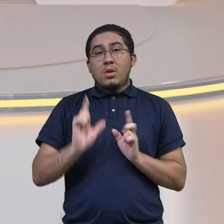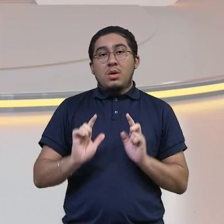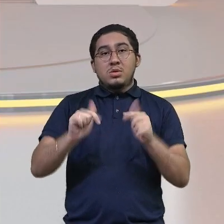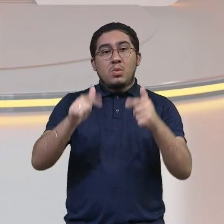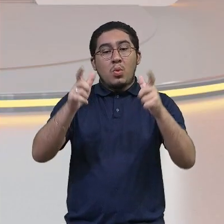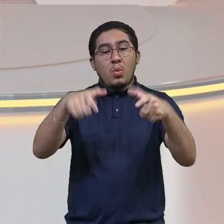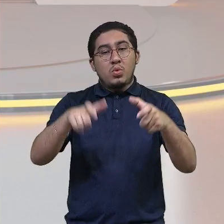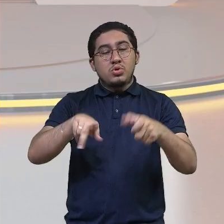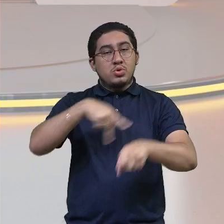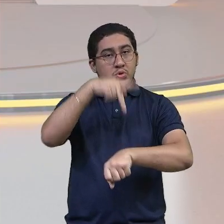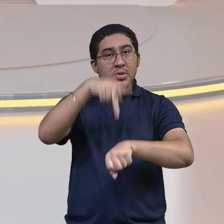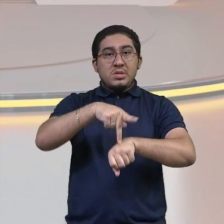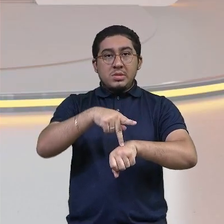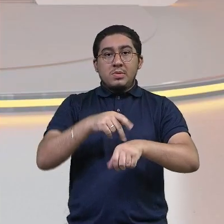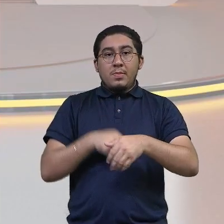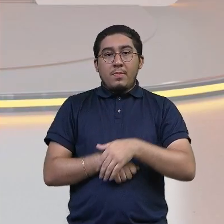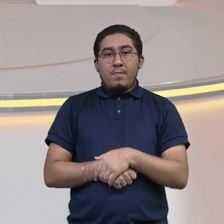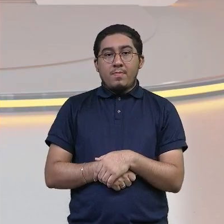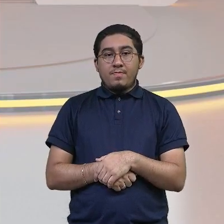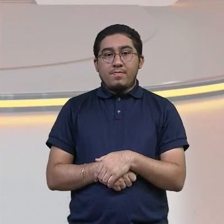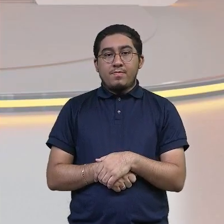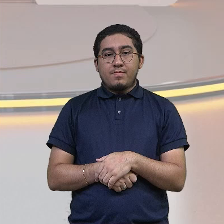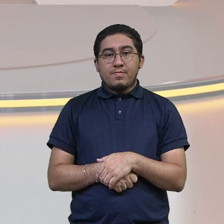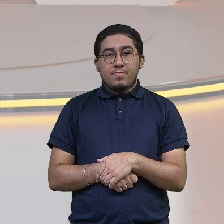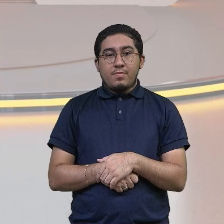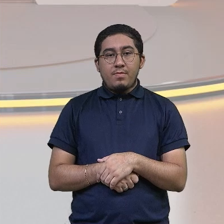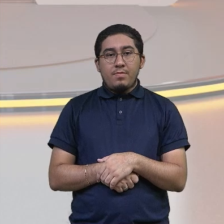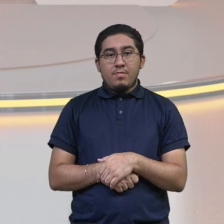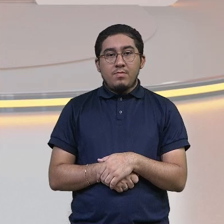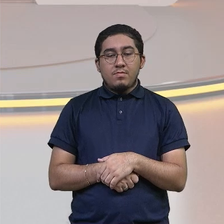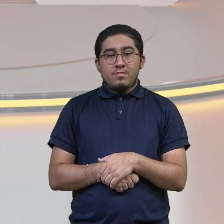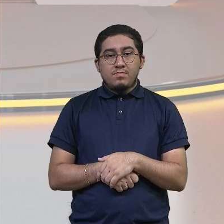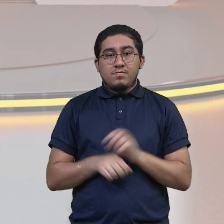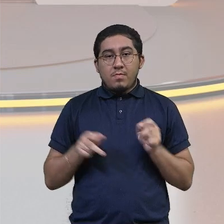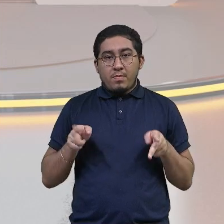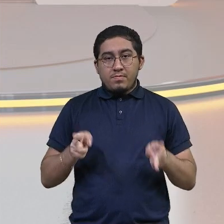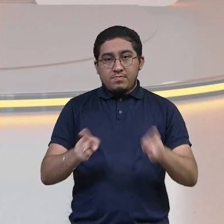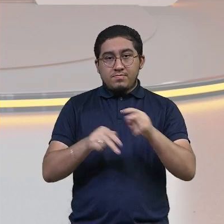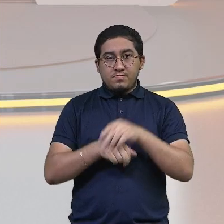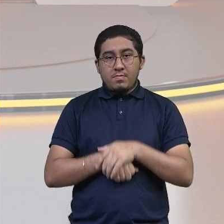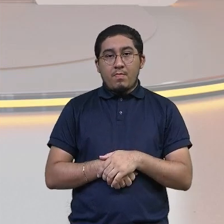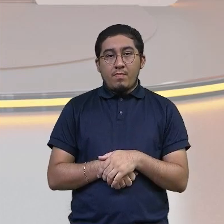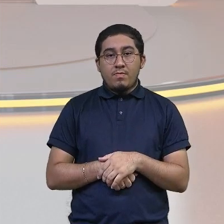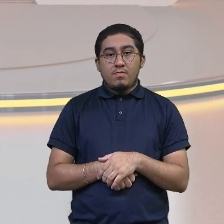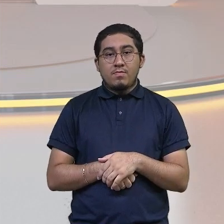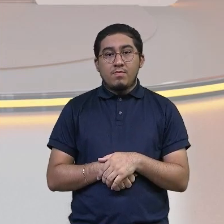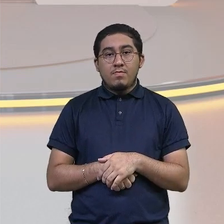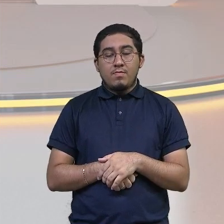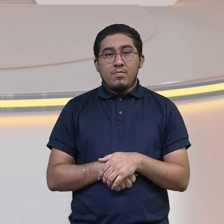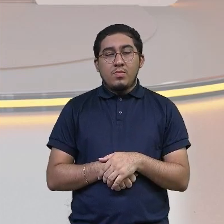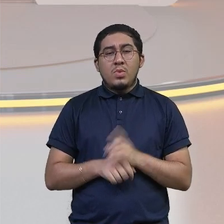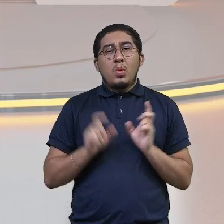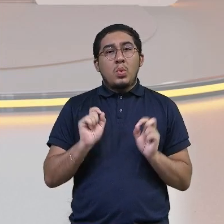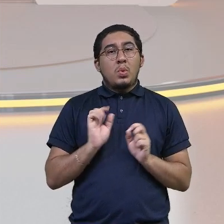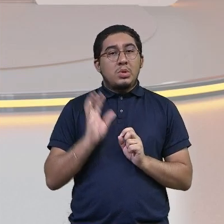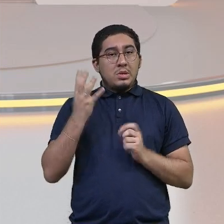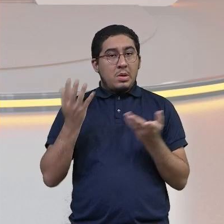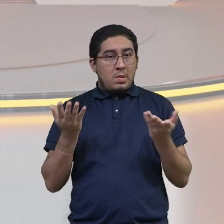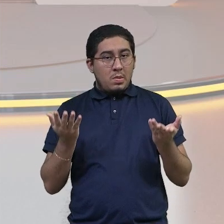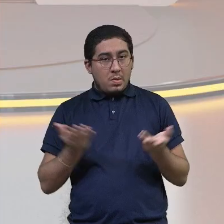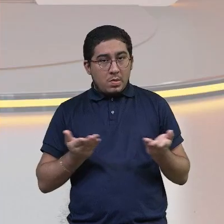desses países. Ok? Continuando, incluindo, então, o que vai acontecer?